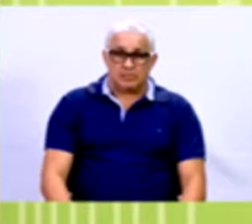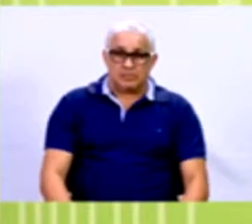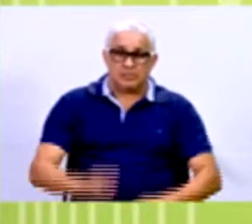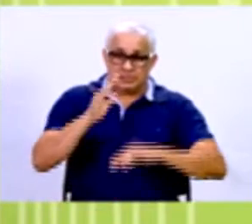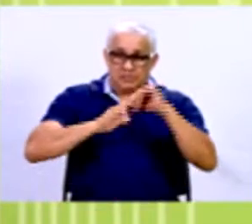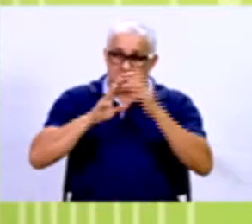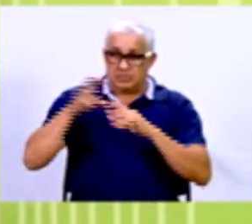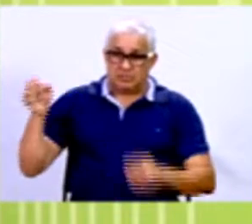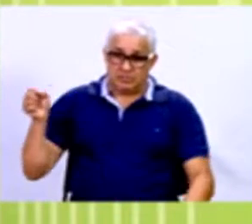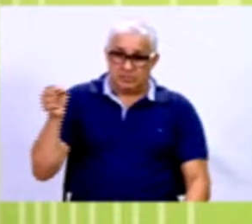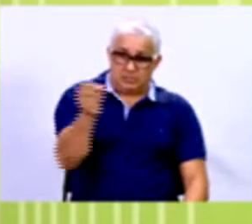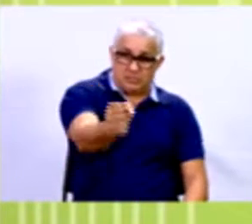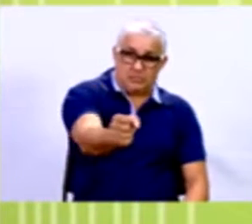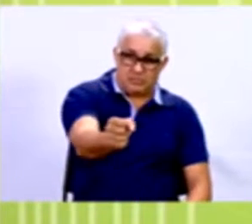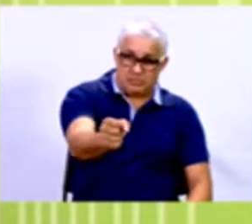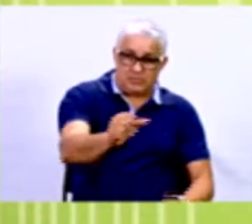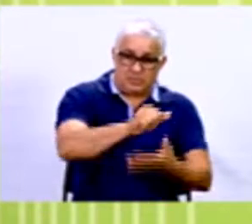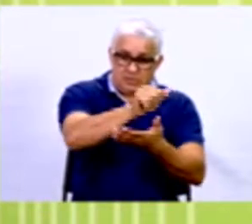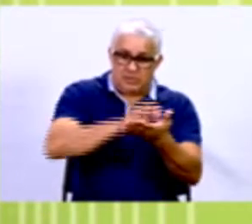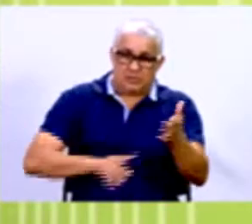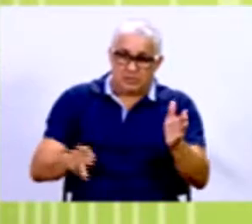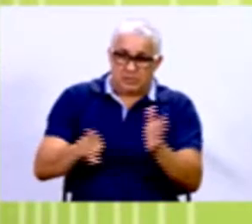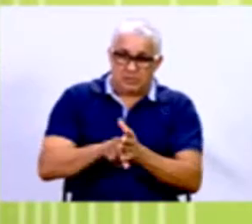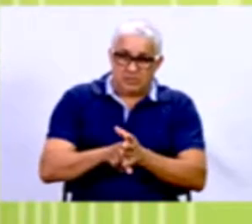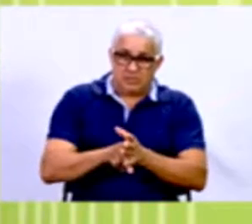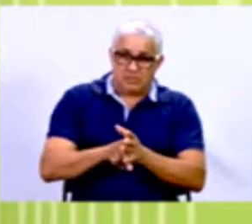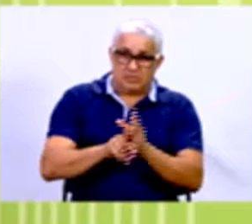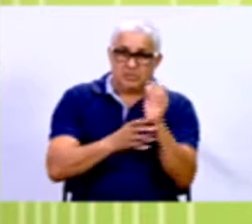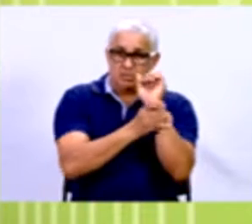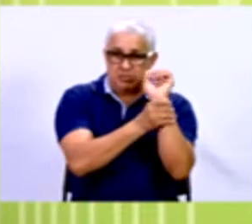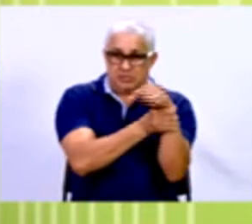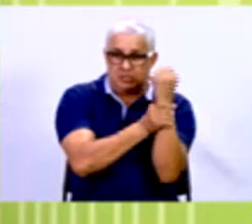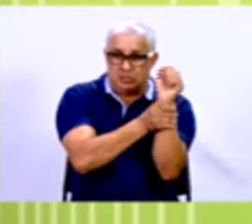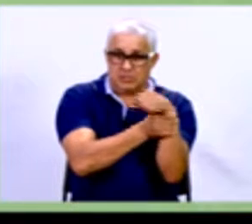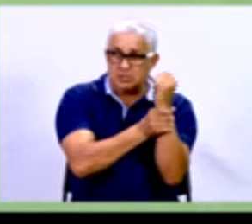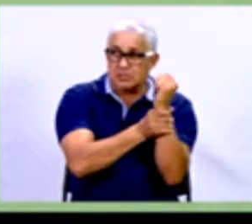que possa fazer algumas atividades laborais com vocês, certo?